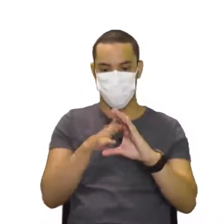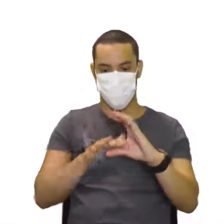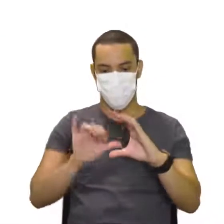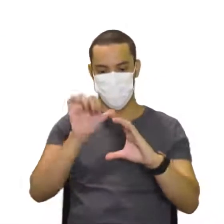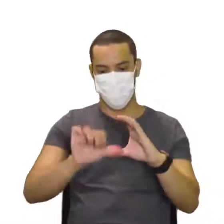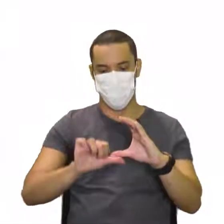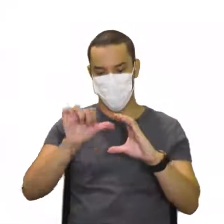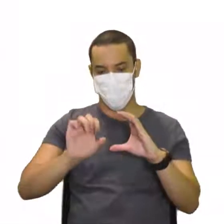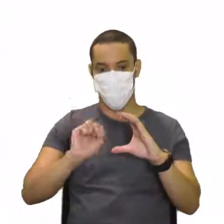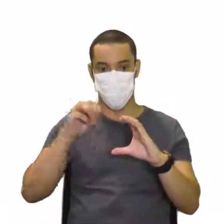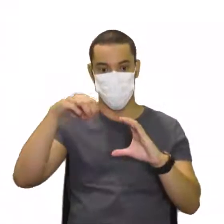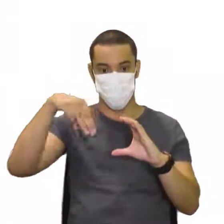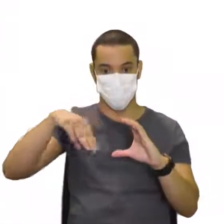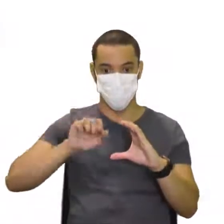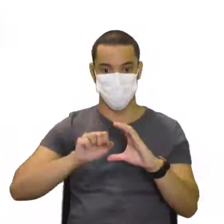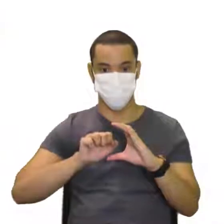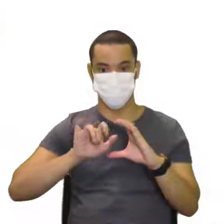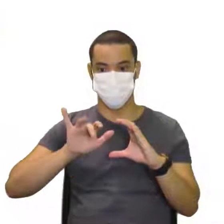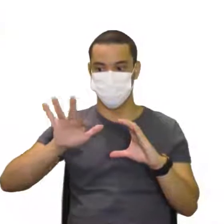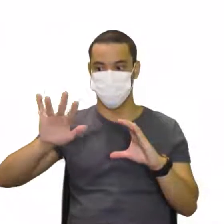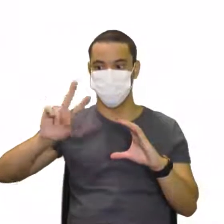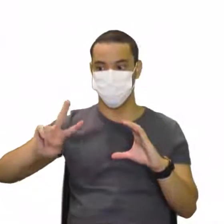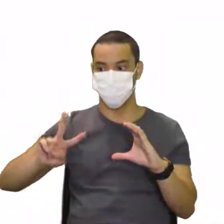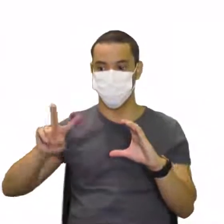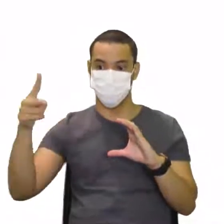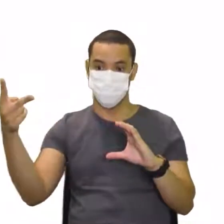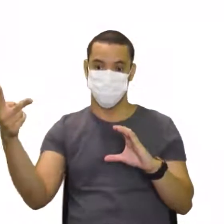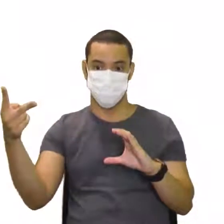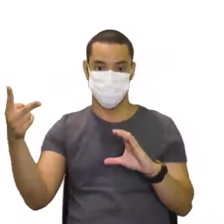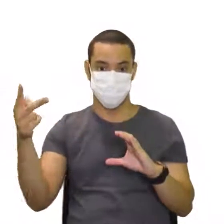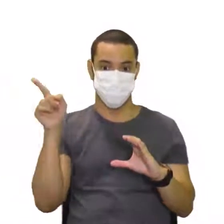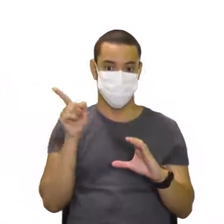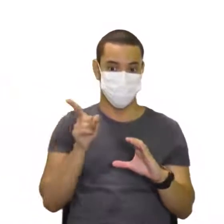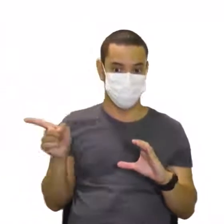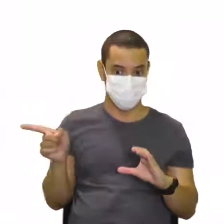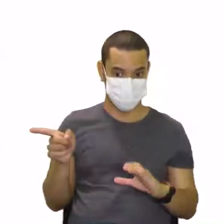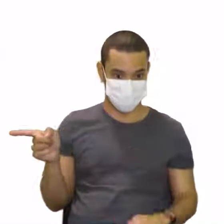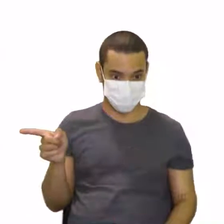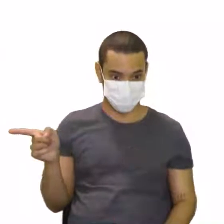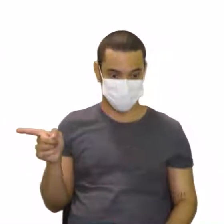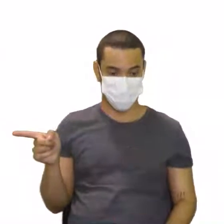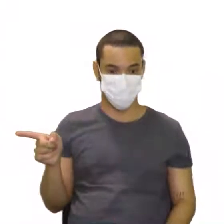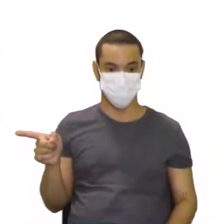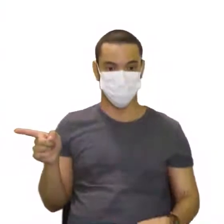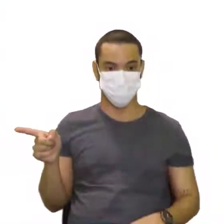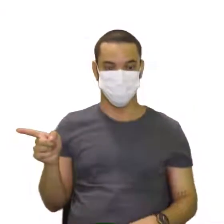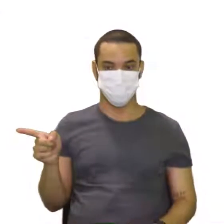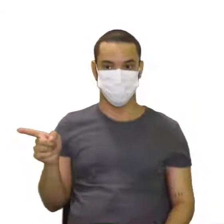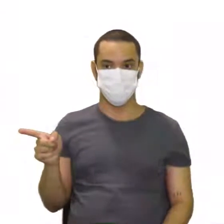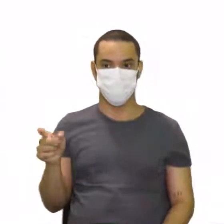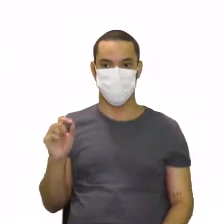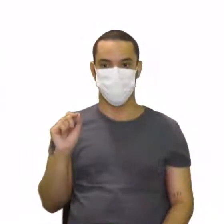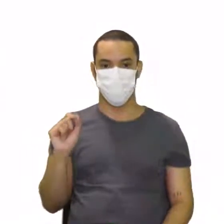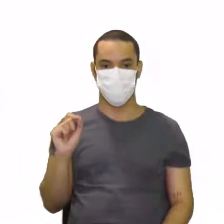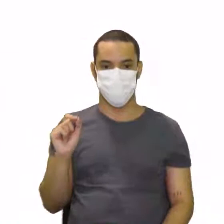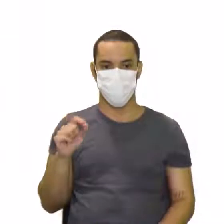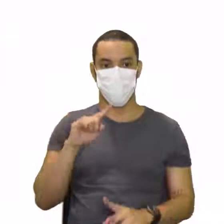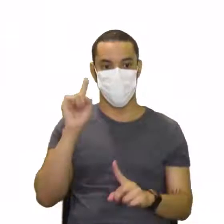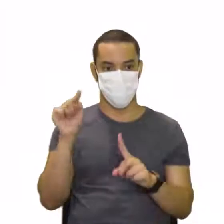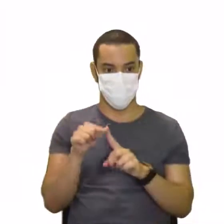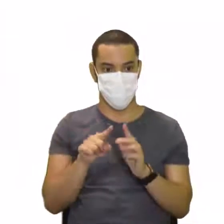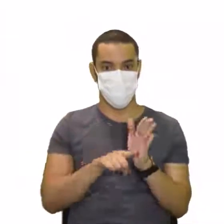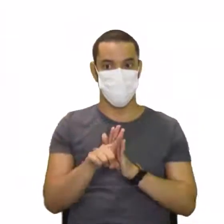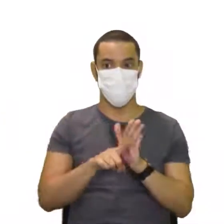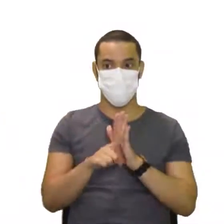em corrente e reproduzi-lo novamente do outro lado. Então, isso daqui seria o objeto